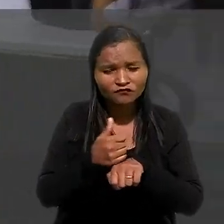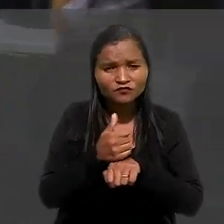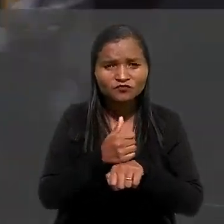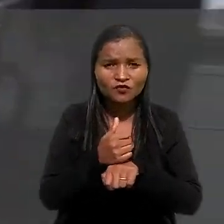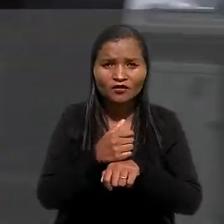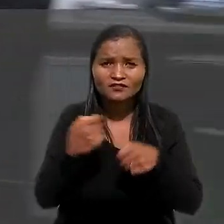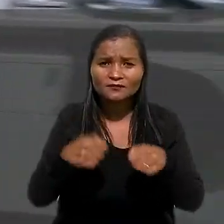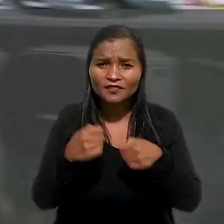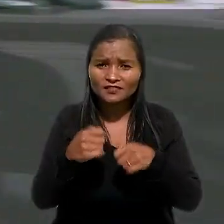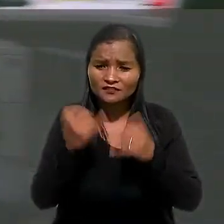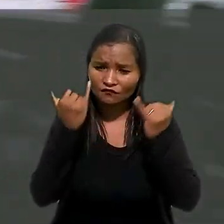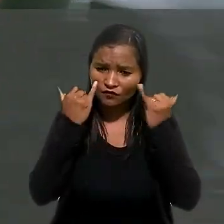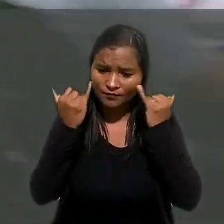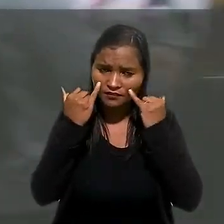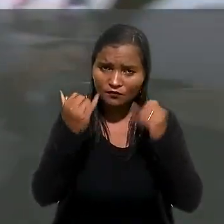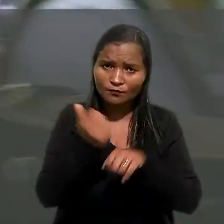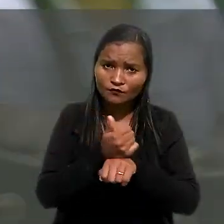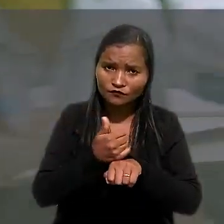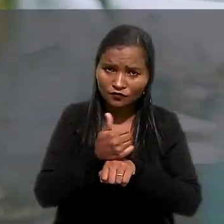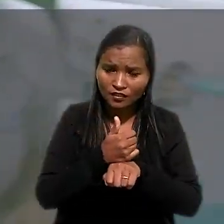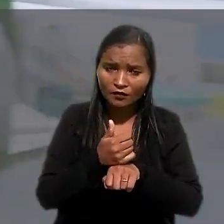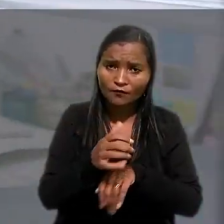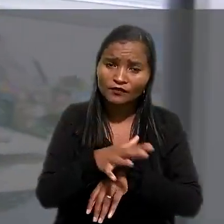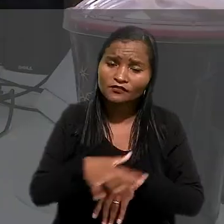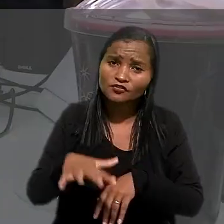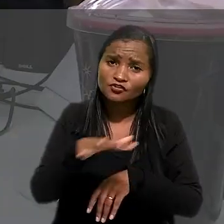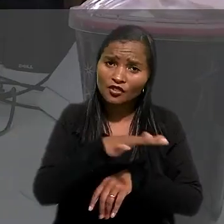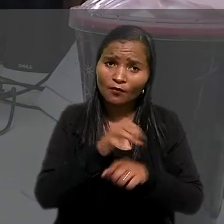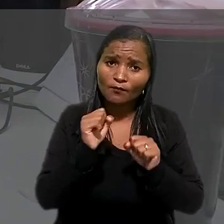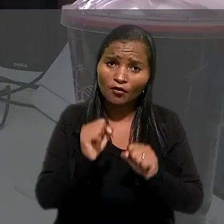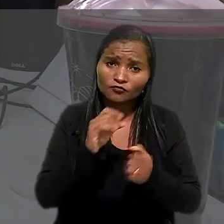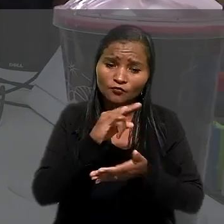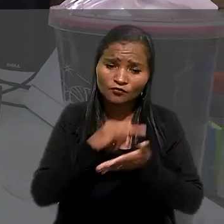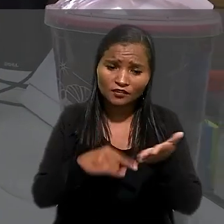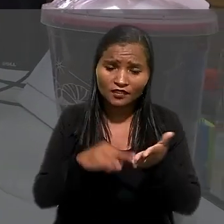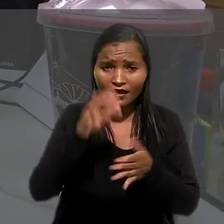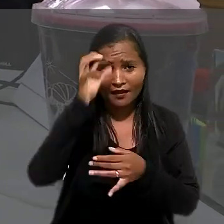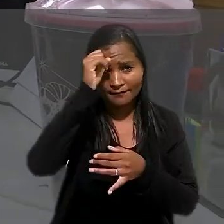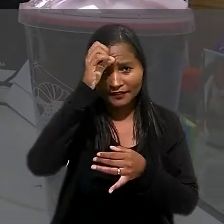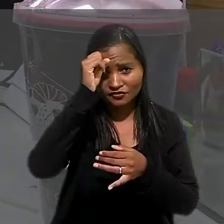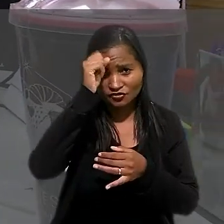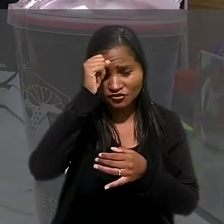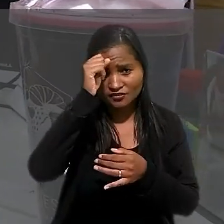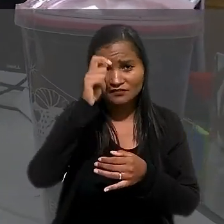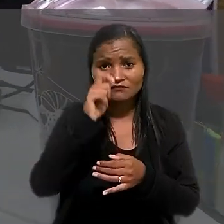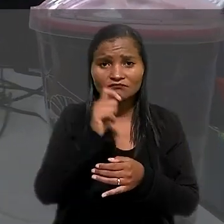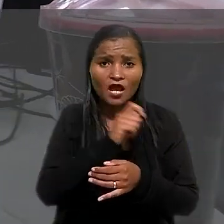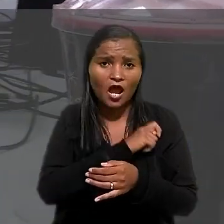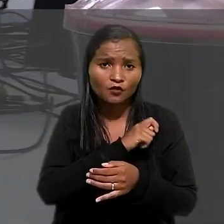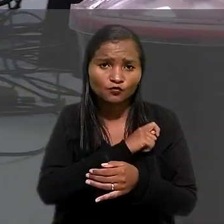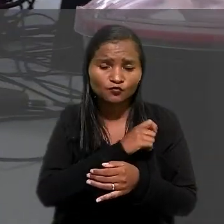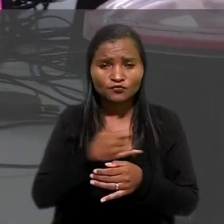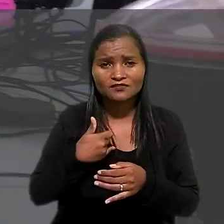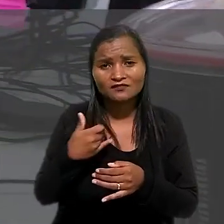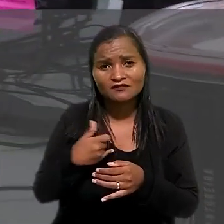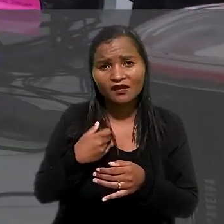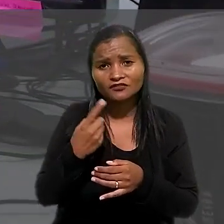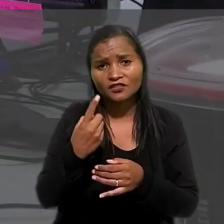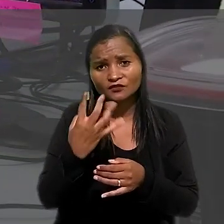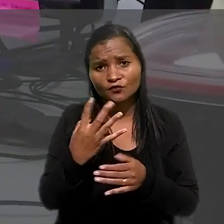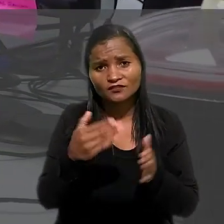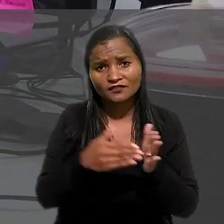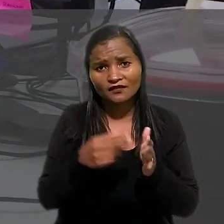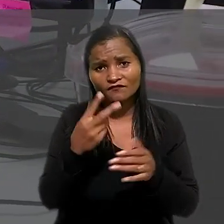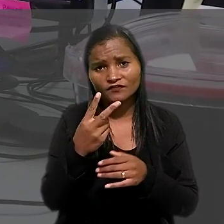desempenhar funções que demandem formação profissional. Em geral, podem ser contratados como aprendizes estudantes com idade